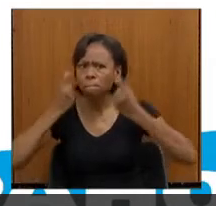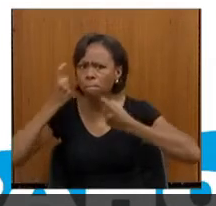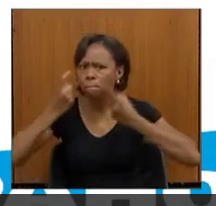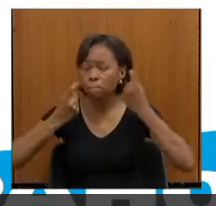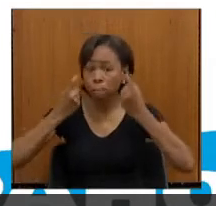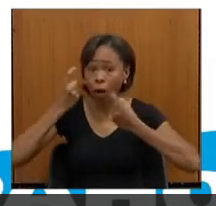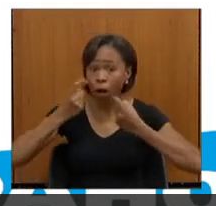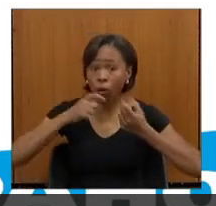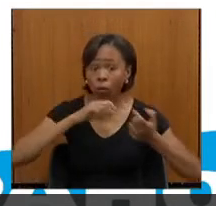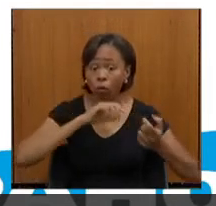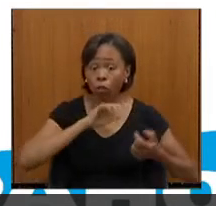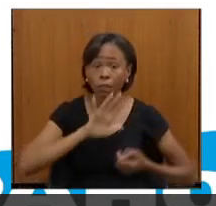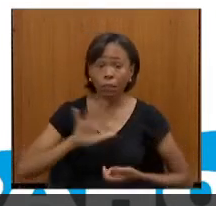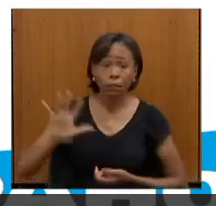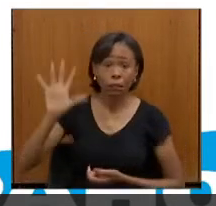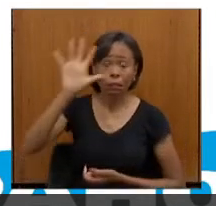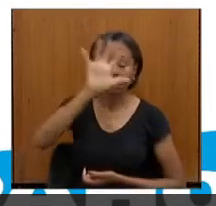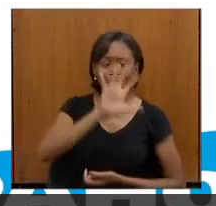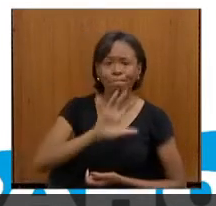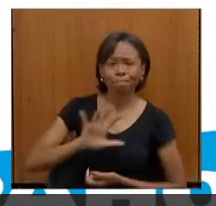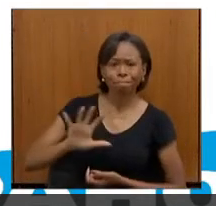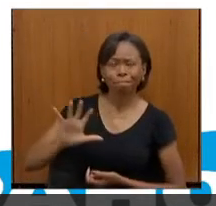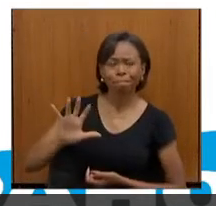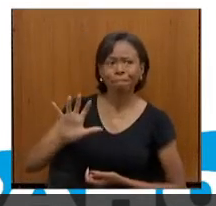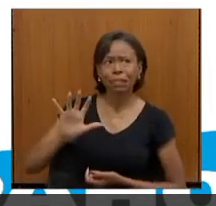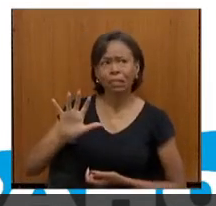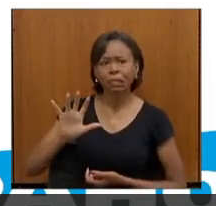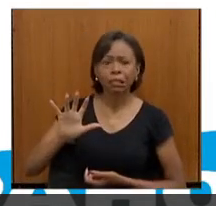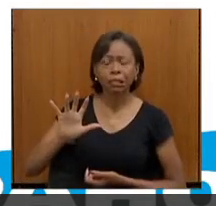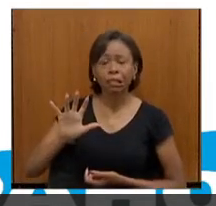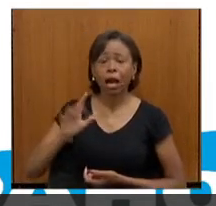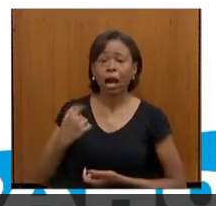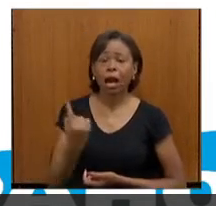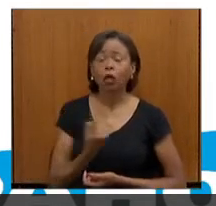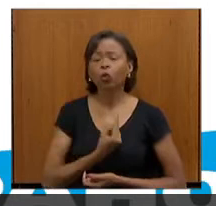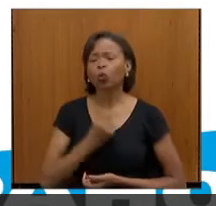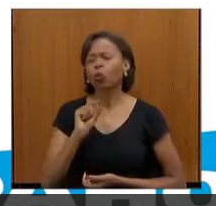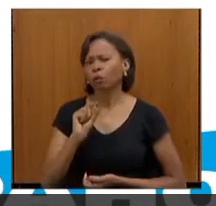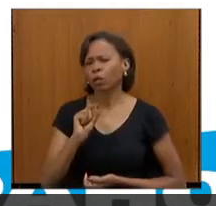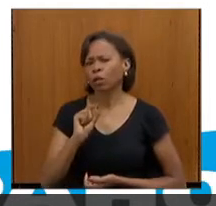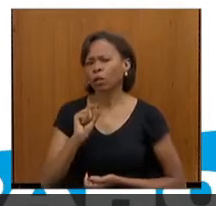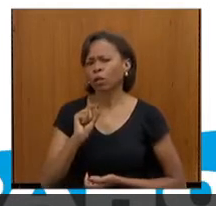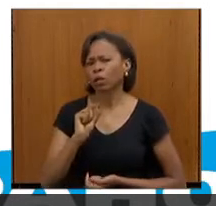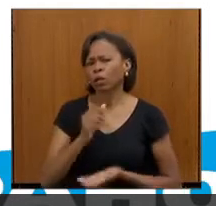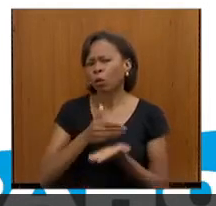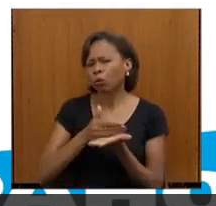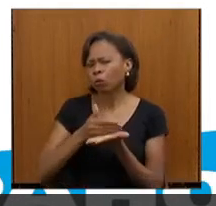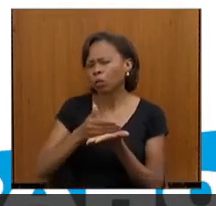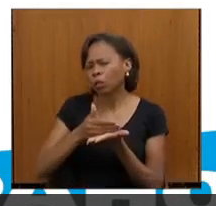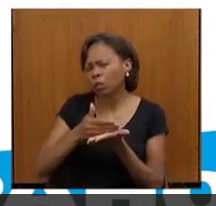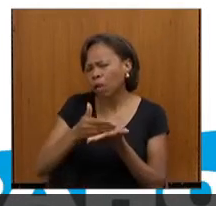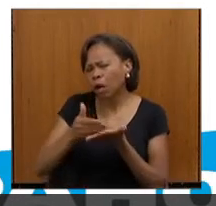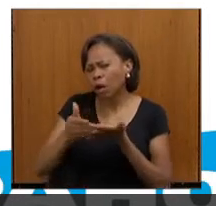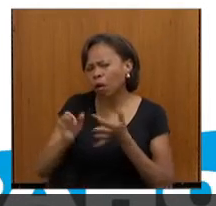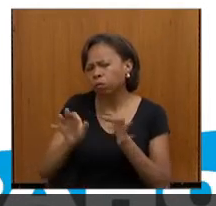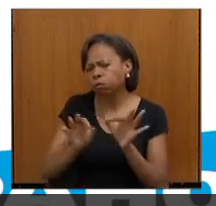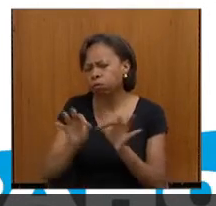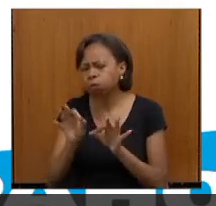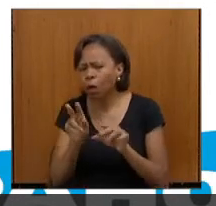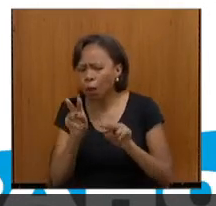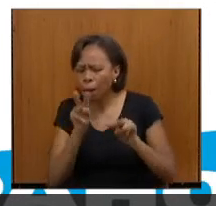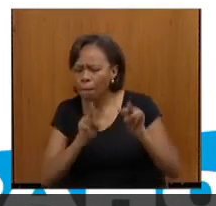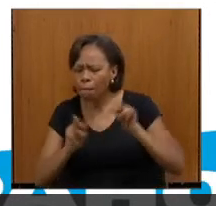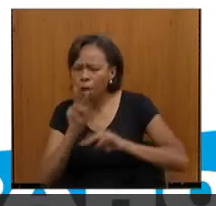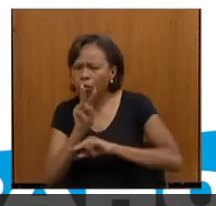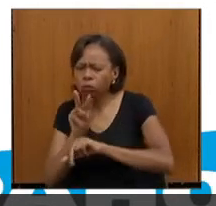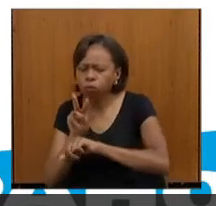regiões. E passamos, estabelecemos, próximo, uma vigilância mensal,